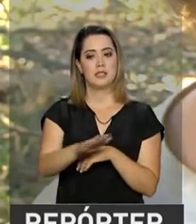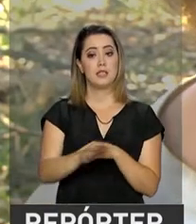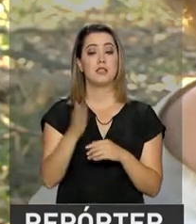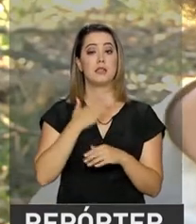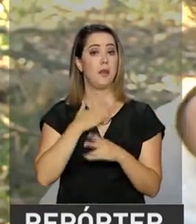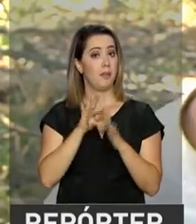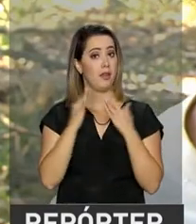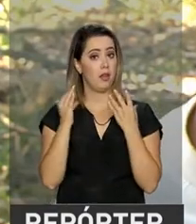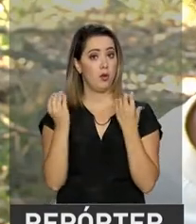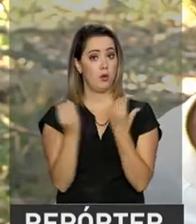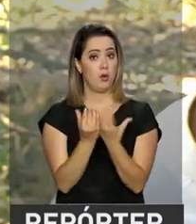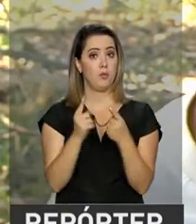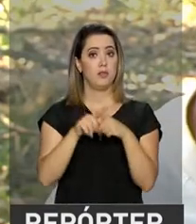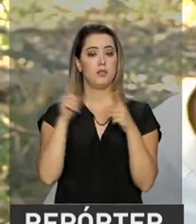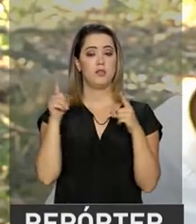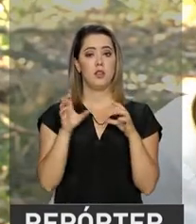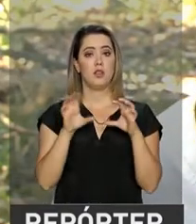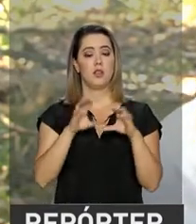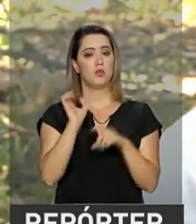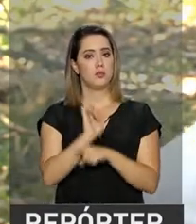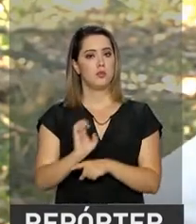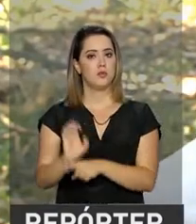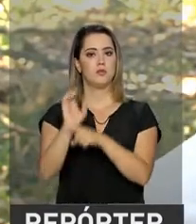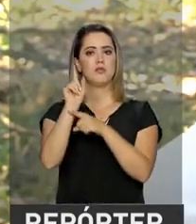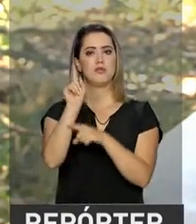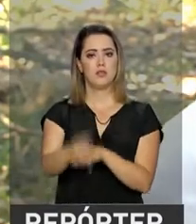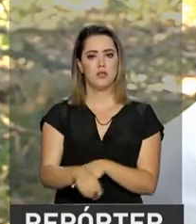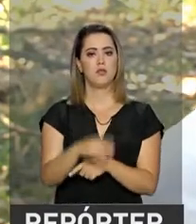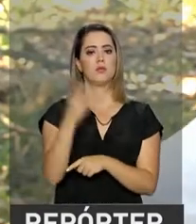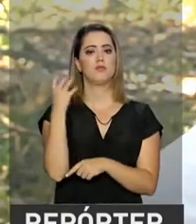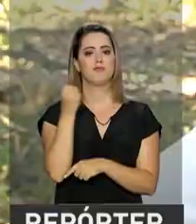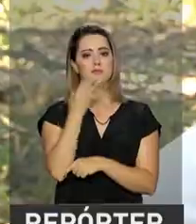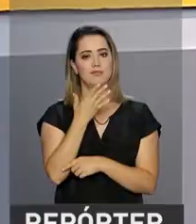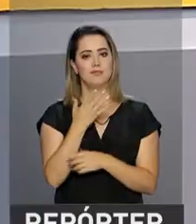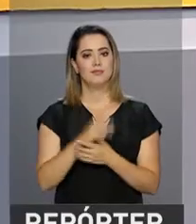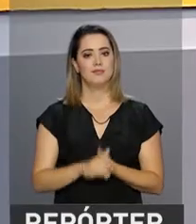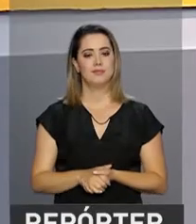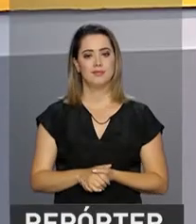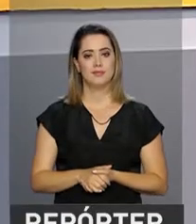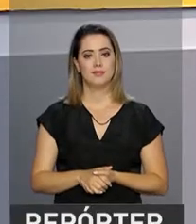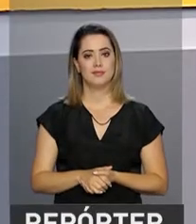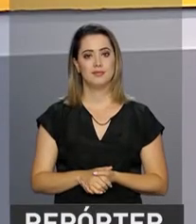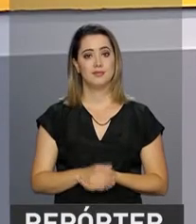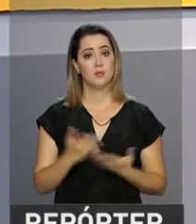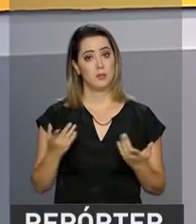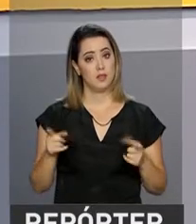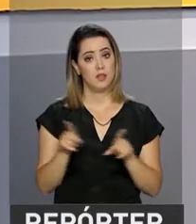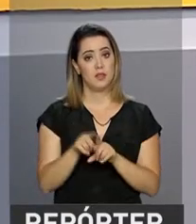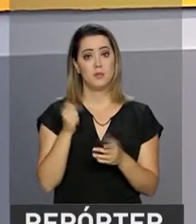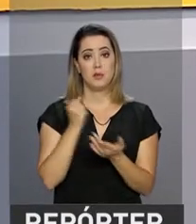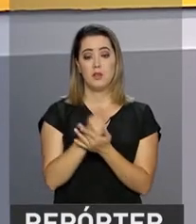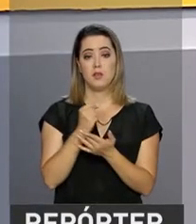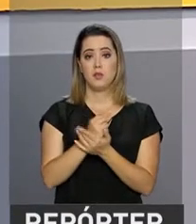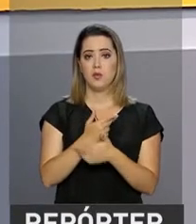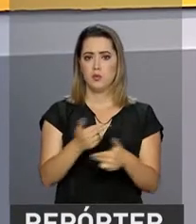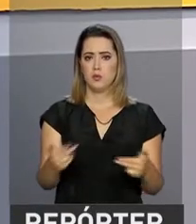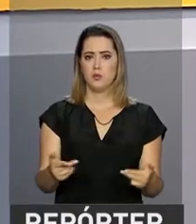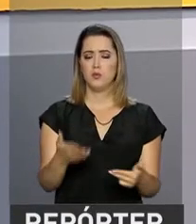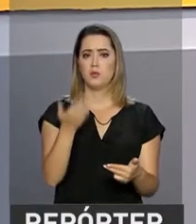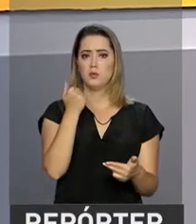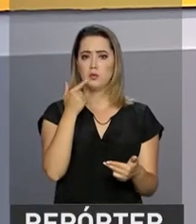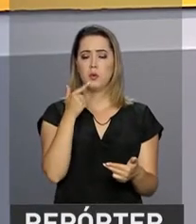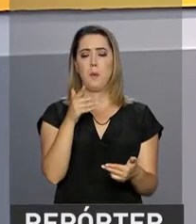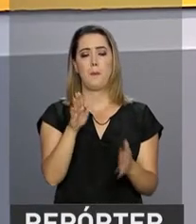minha comunidade com o estado e outras crianças é ótimo além da compra de produtos para alimentação